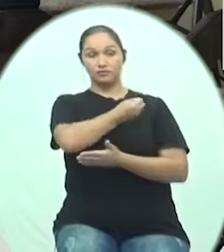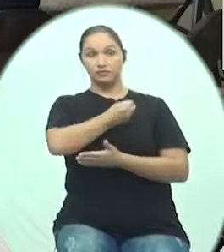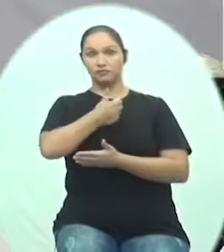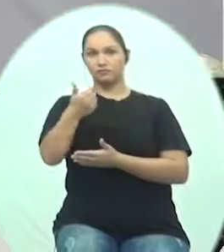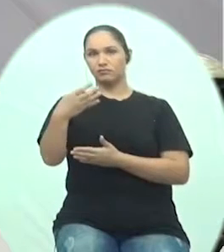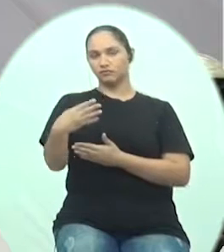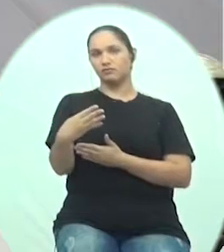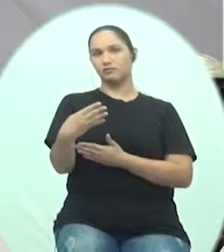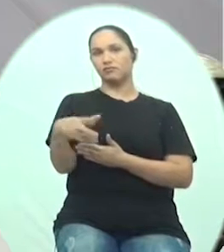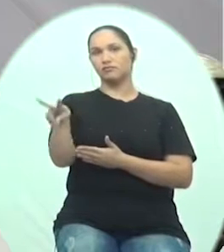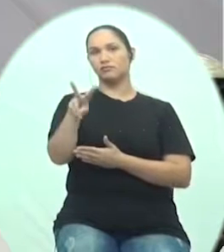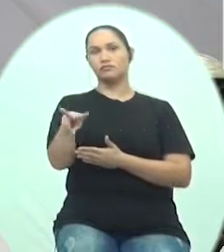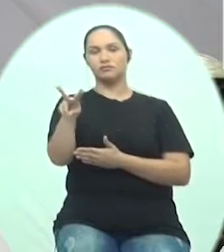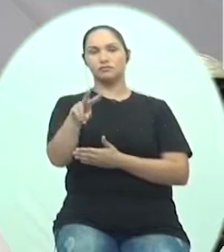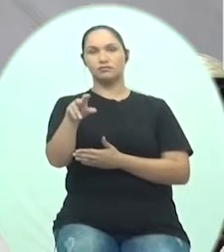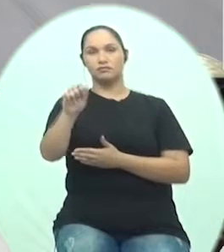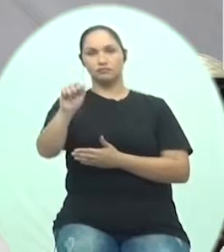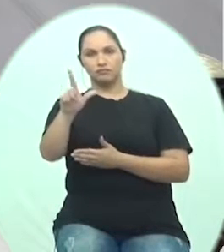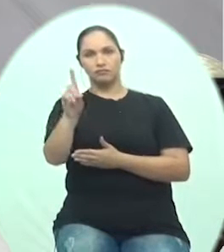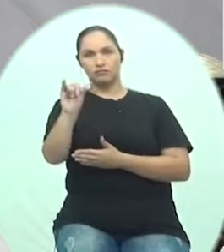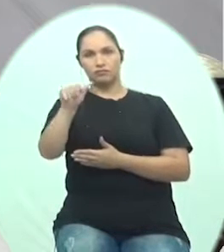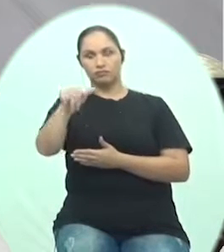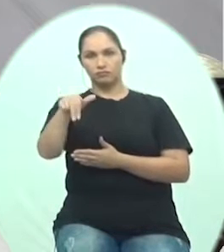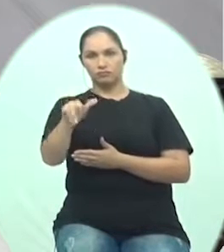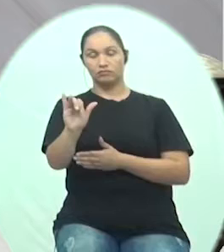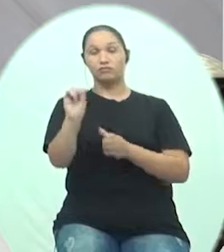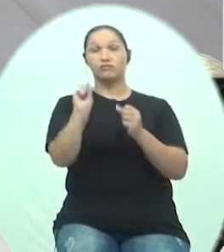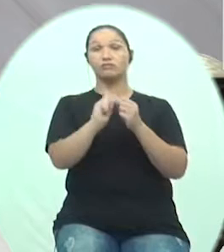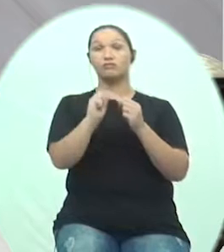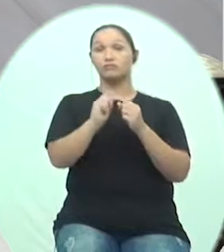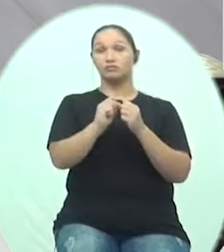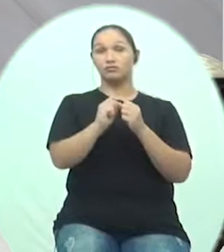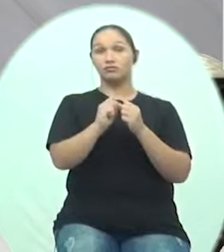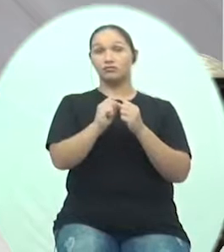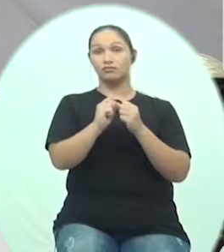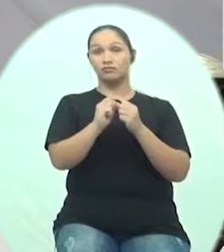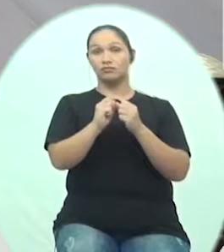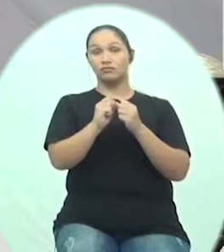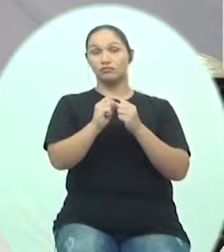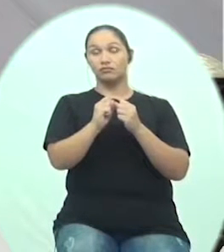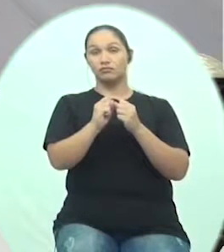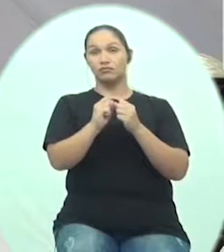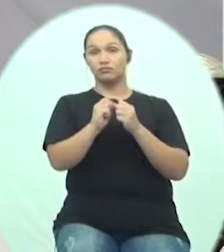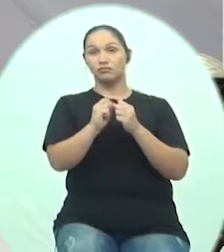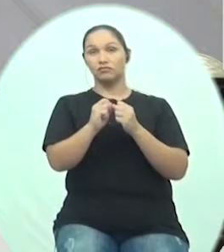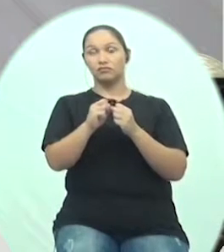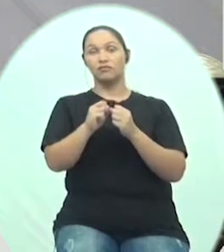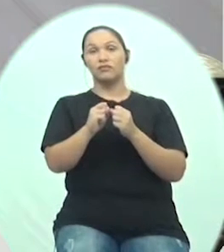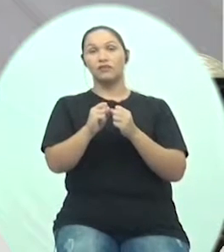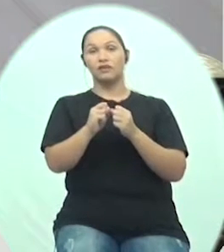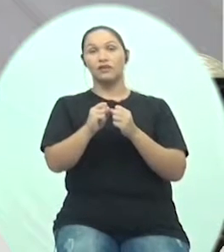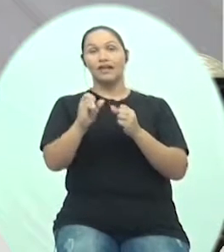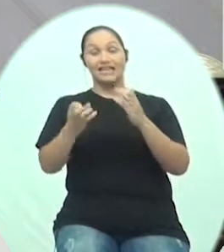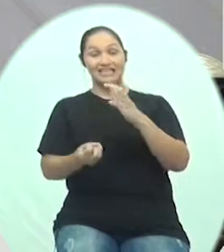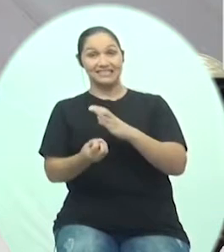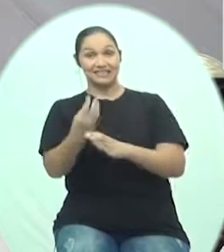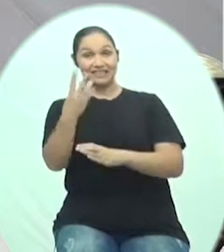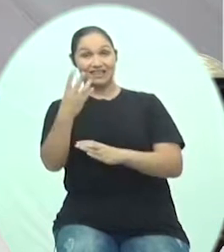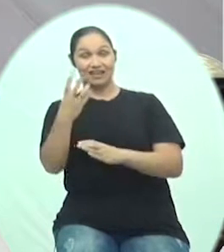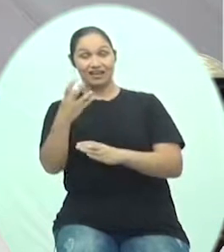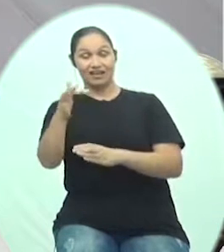14/2020 autor Vereador aldinei João potele assunto criação da frente parlamentar em defesa do